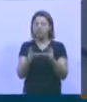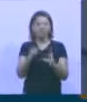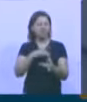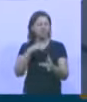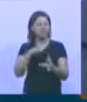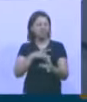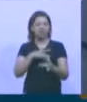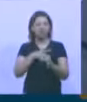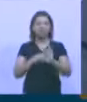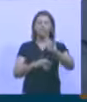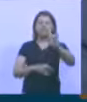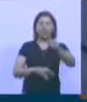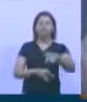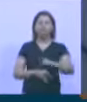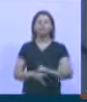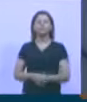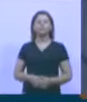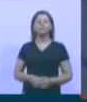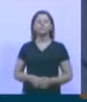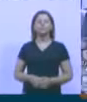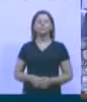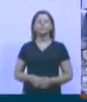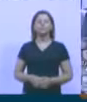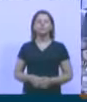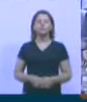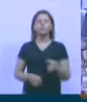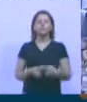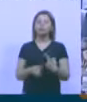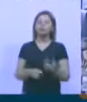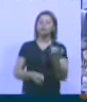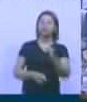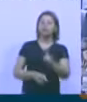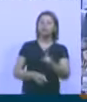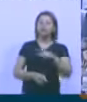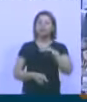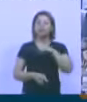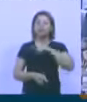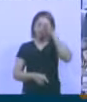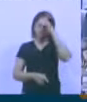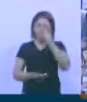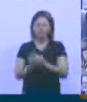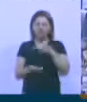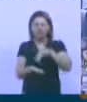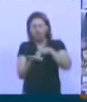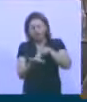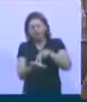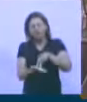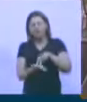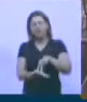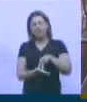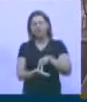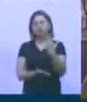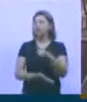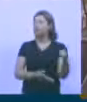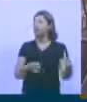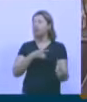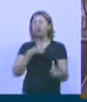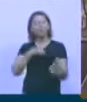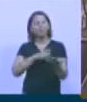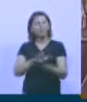If you have real faith, there should be no fear. Porque se você tiver uma fé firme e grande, não haverá